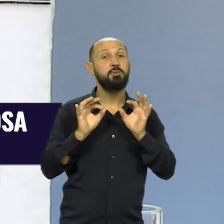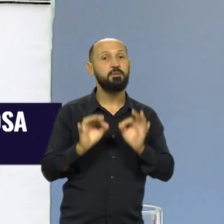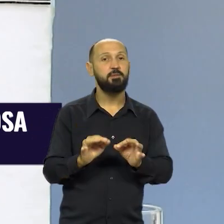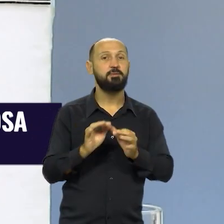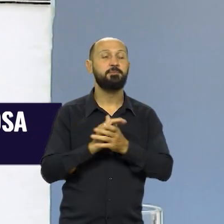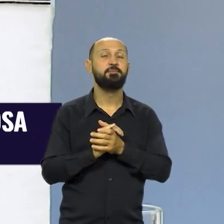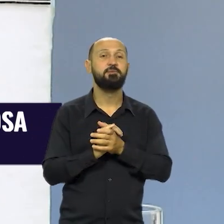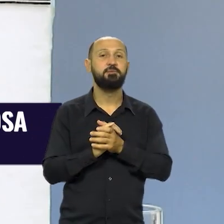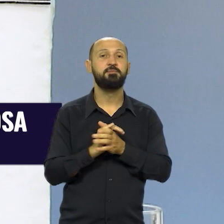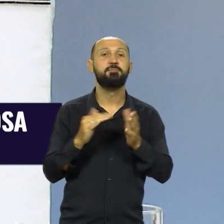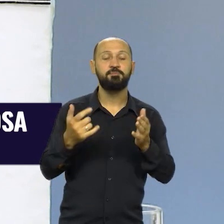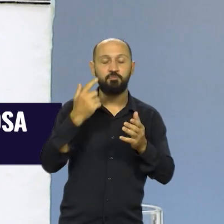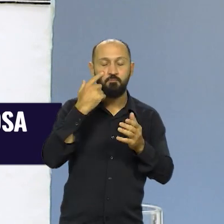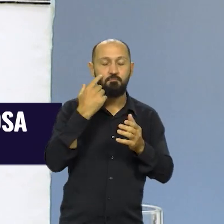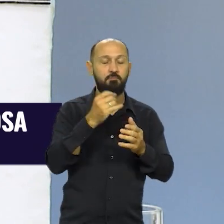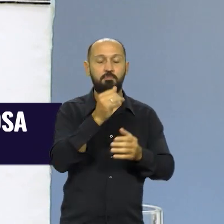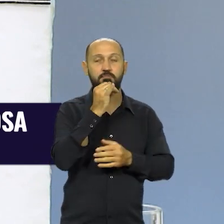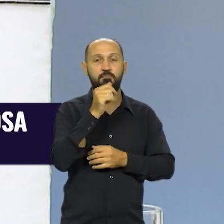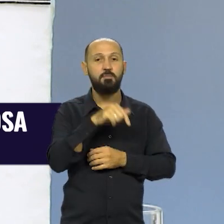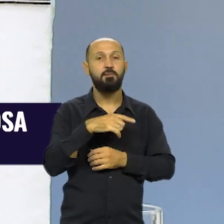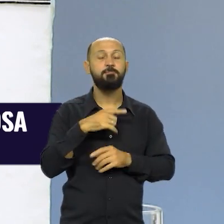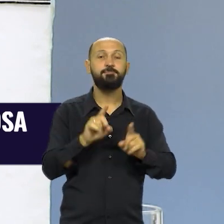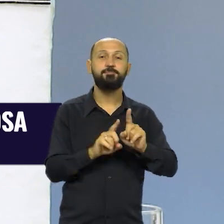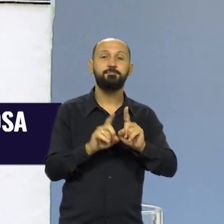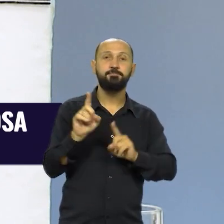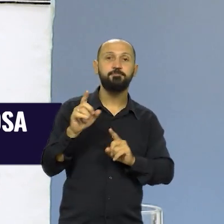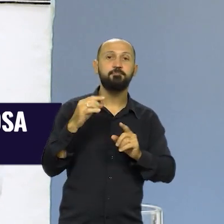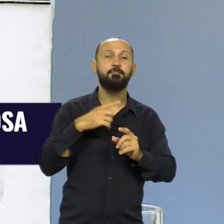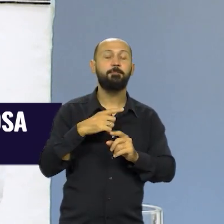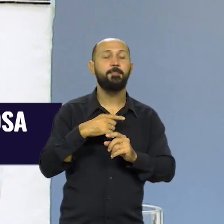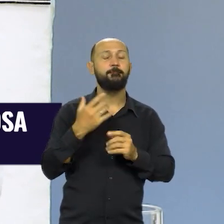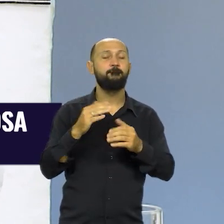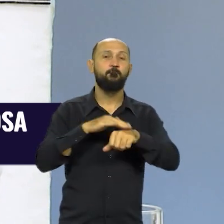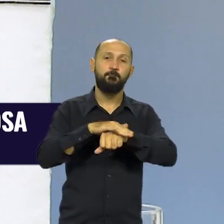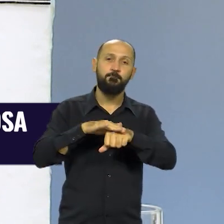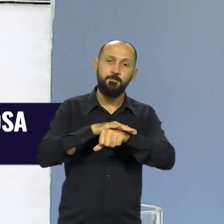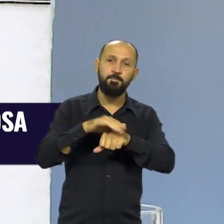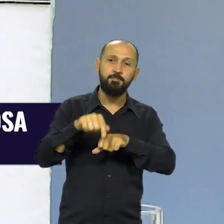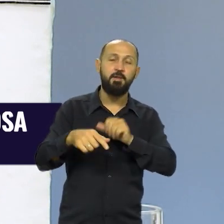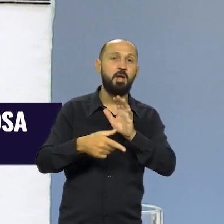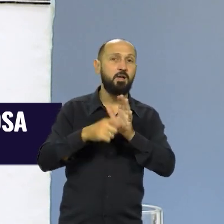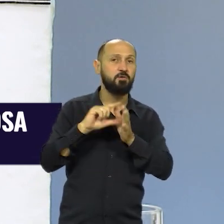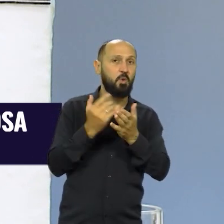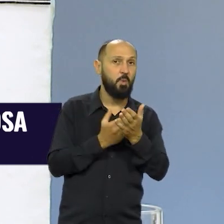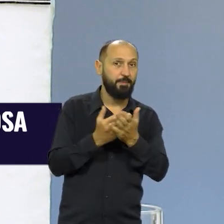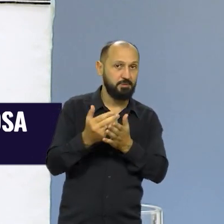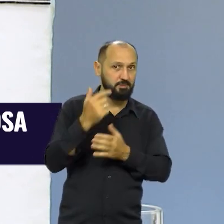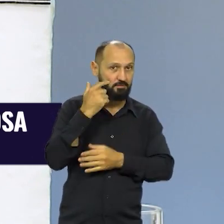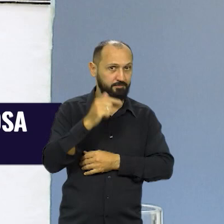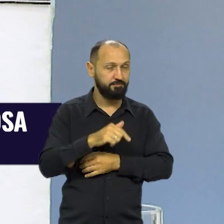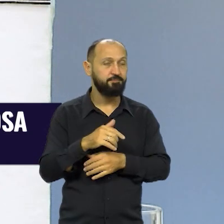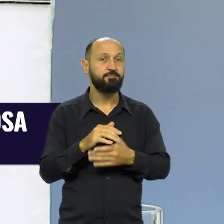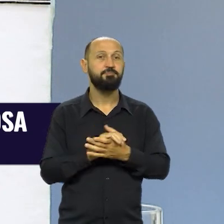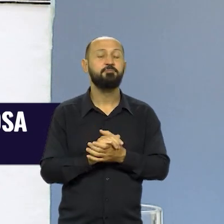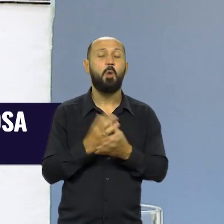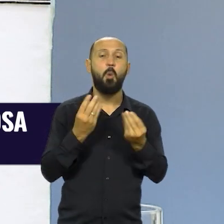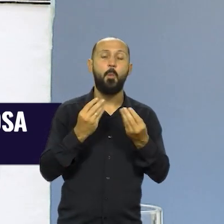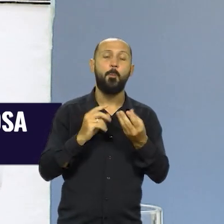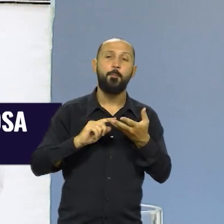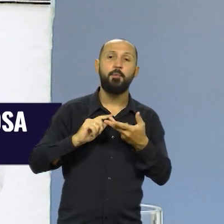importante. Certo, doutor. Mas esses casos que aumentam, a gente comentando aqui antes de começar o